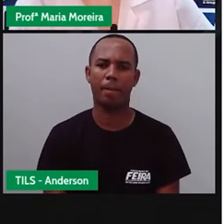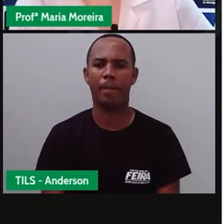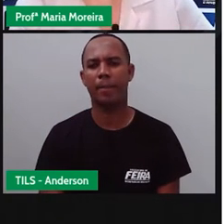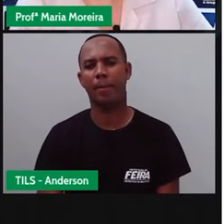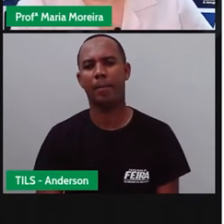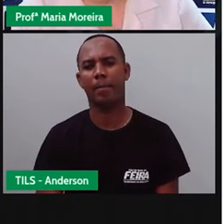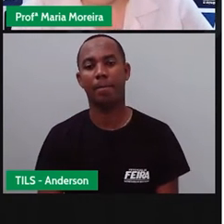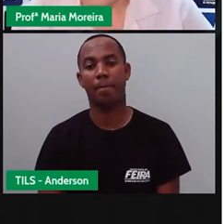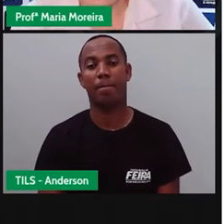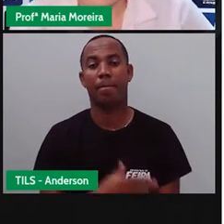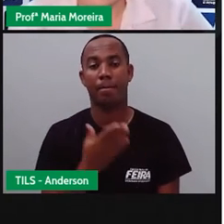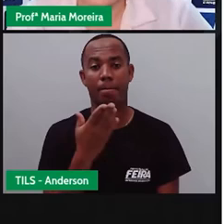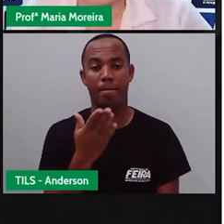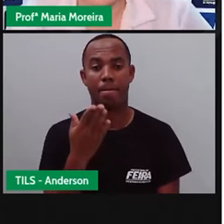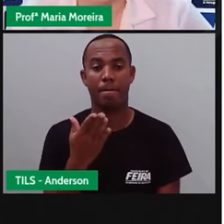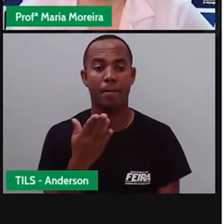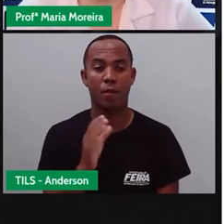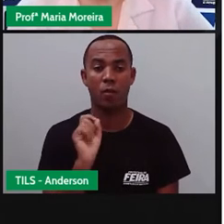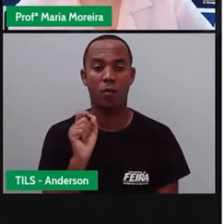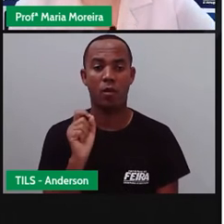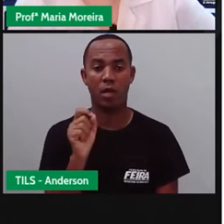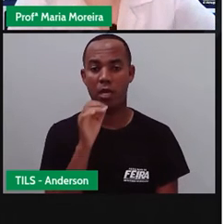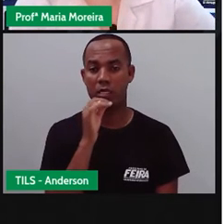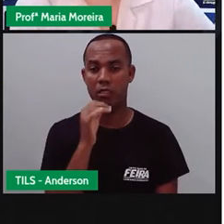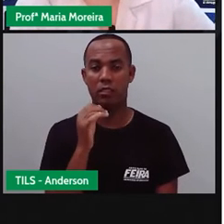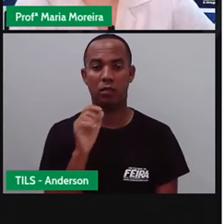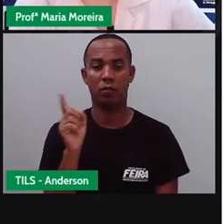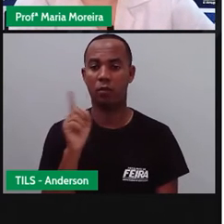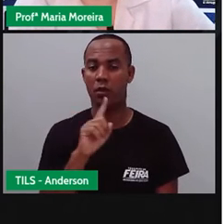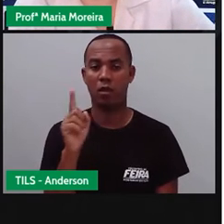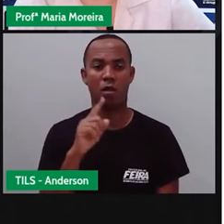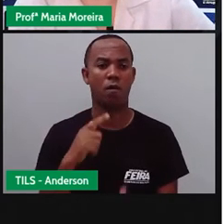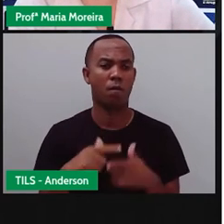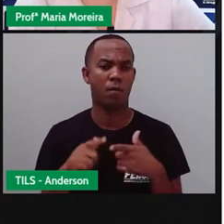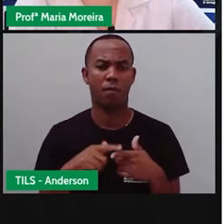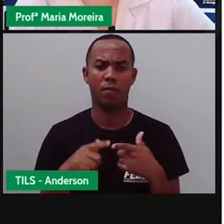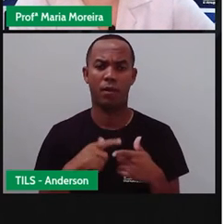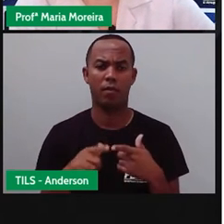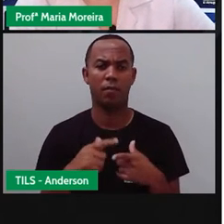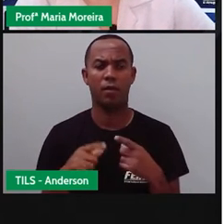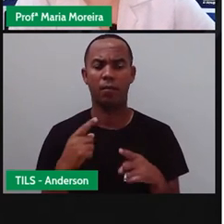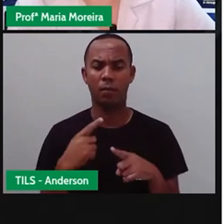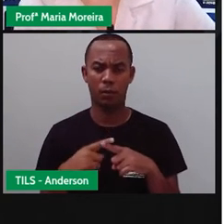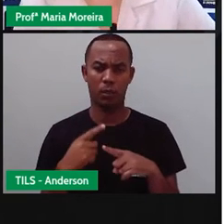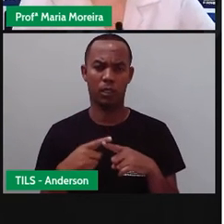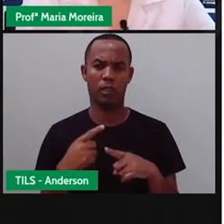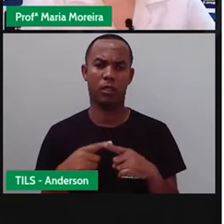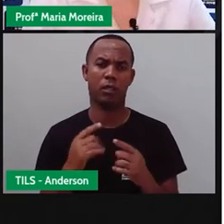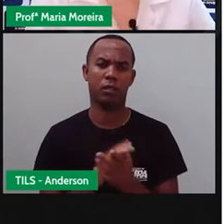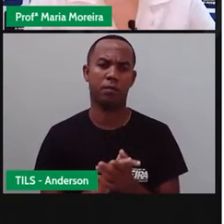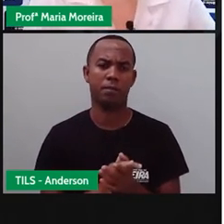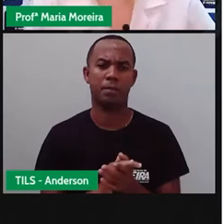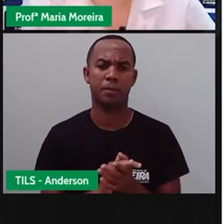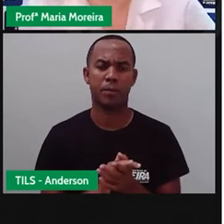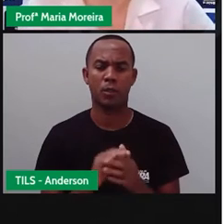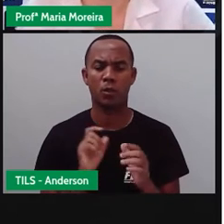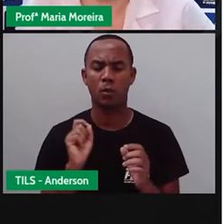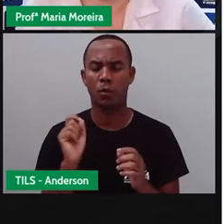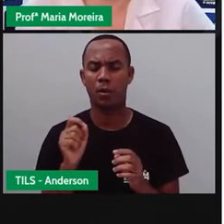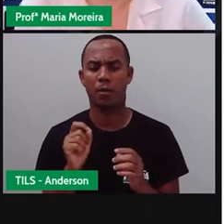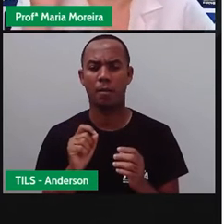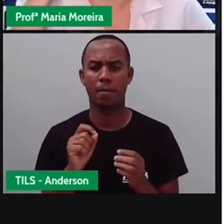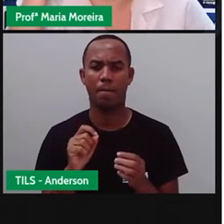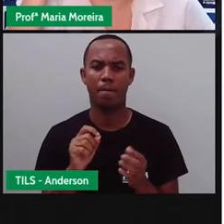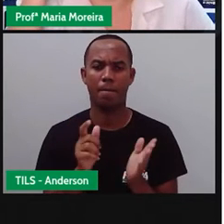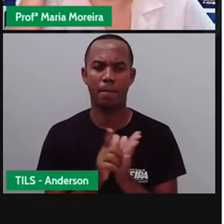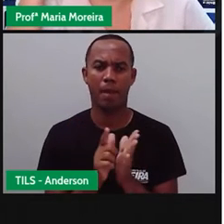bom isso né não causava nenhum problema para eles porque porque não fazia os seus cálculos